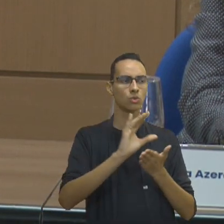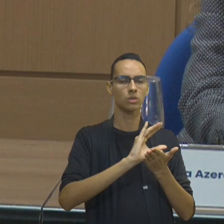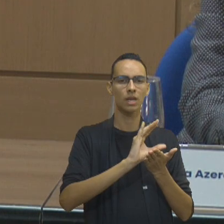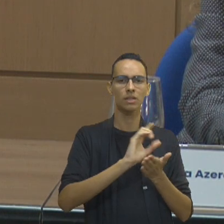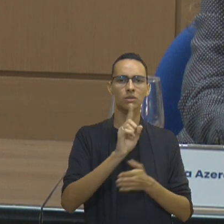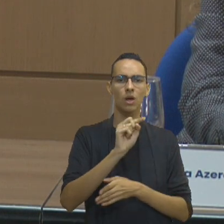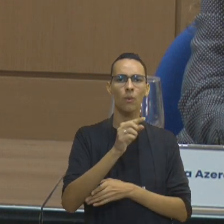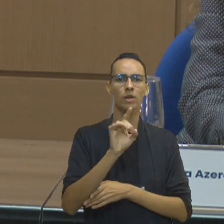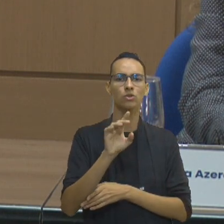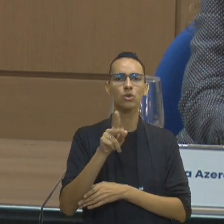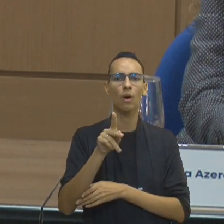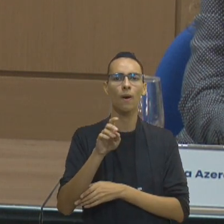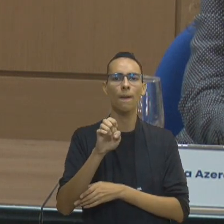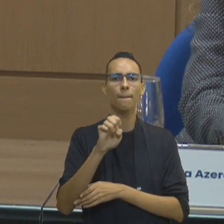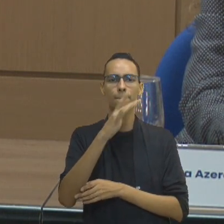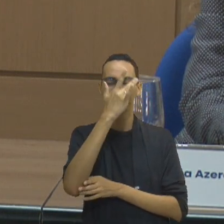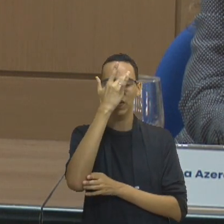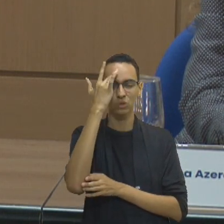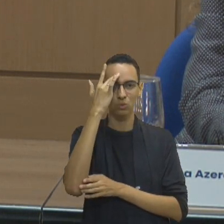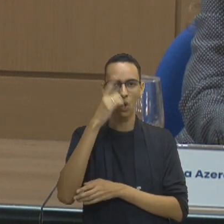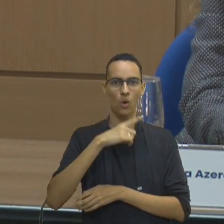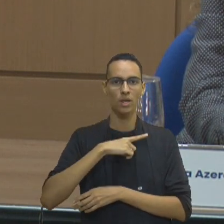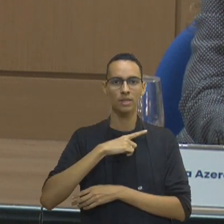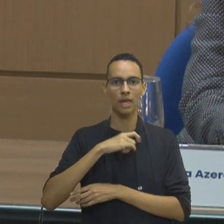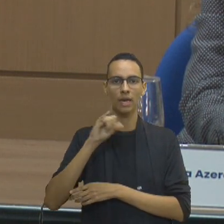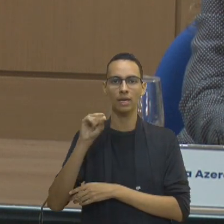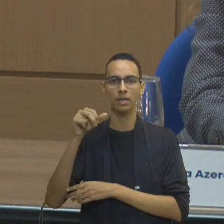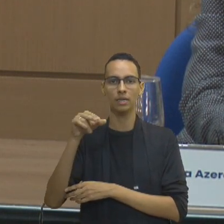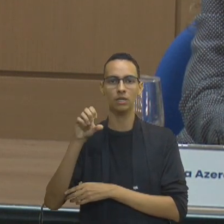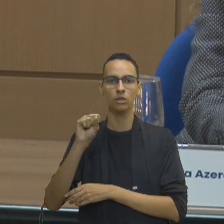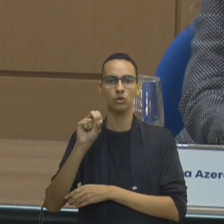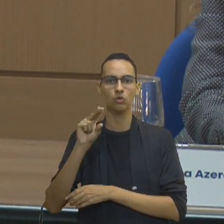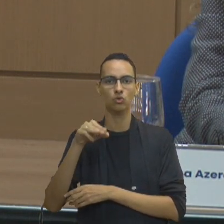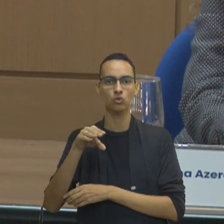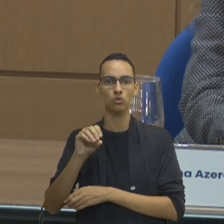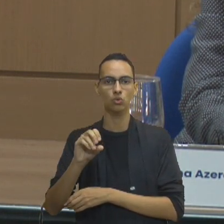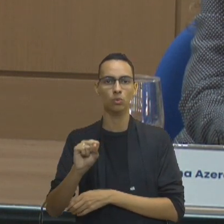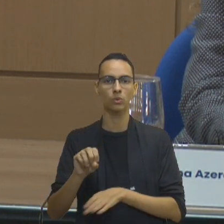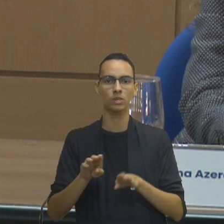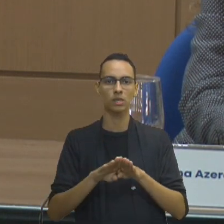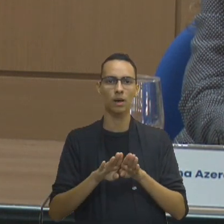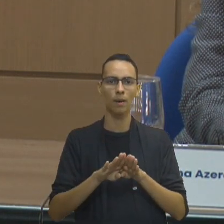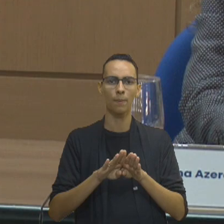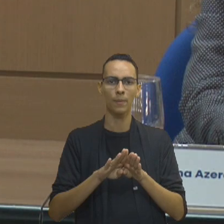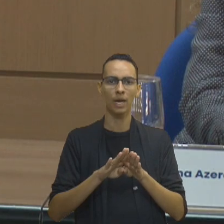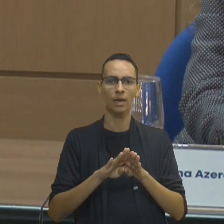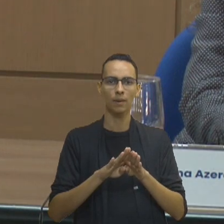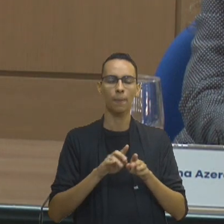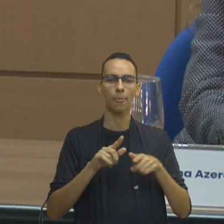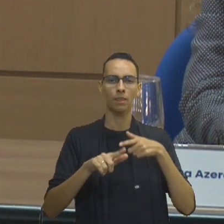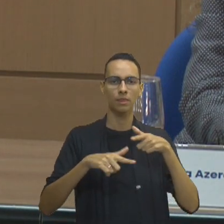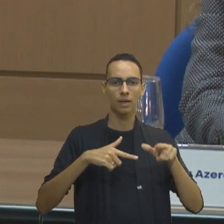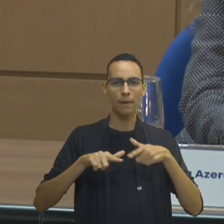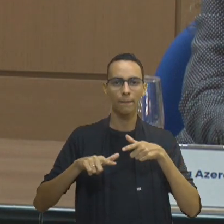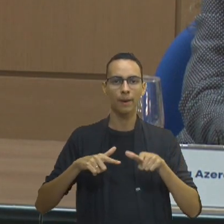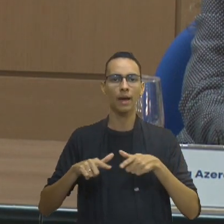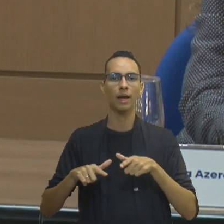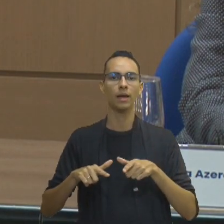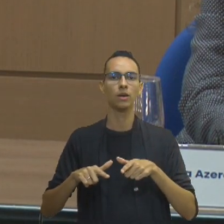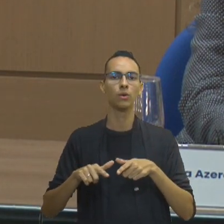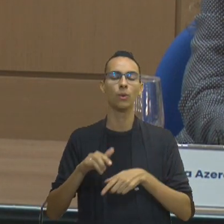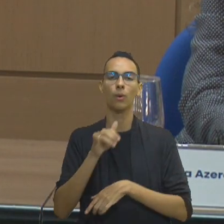né? Existe redução de insumos e da própria prestação de serviço, muitas vezes, por exemplo, com instalação de